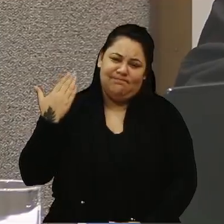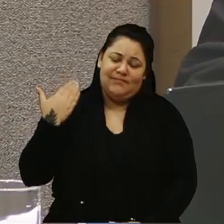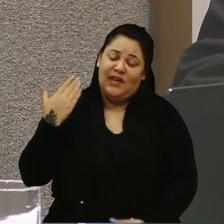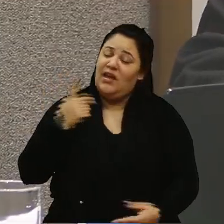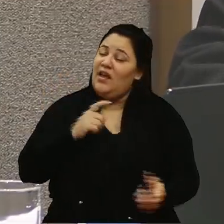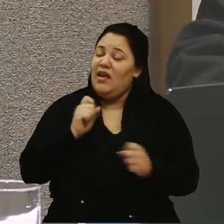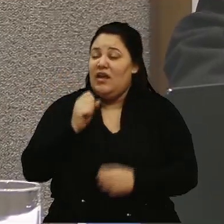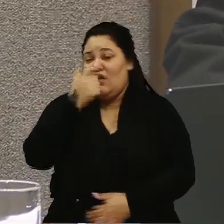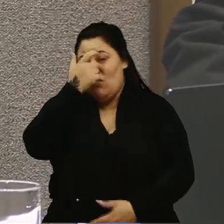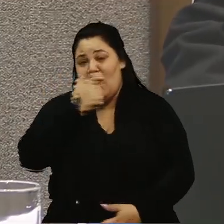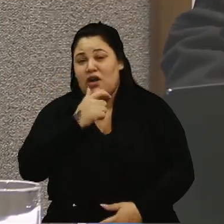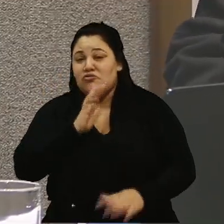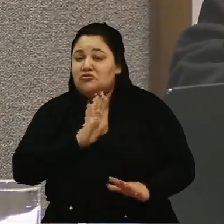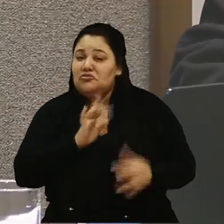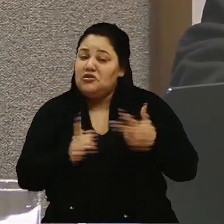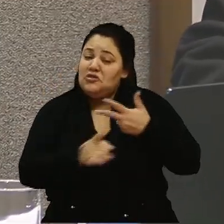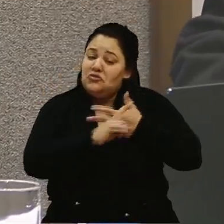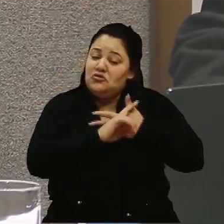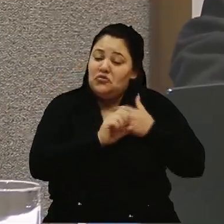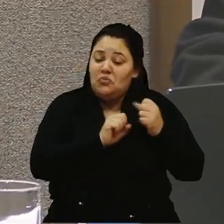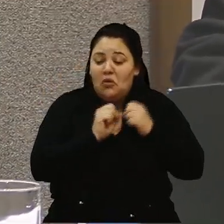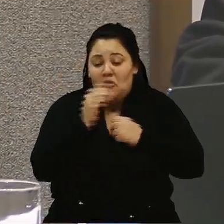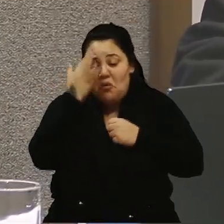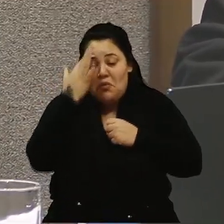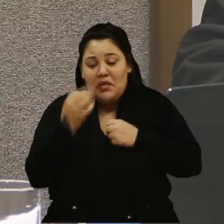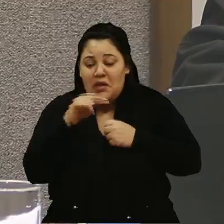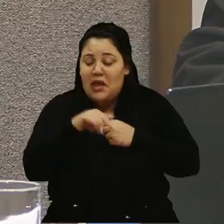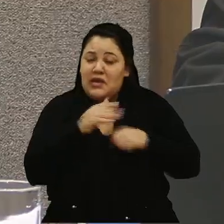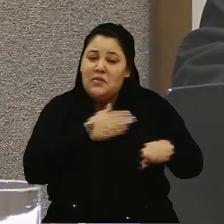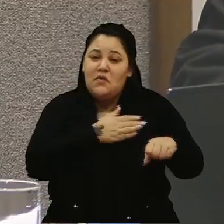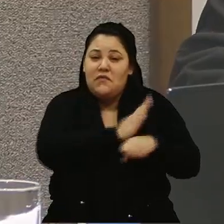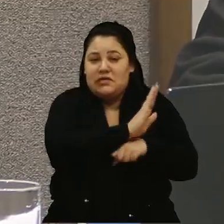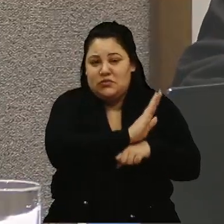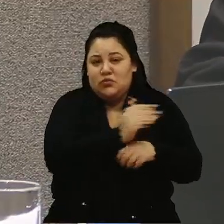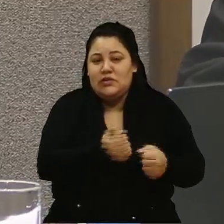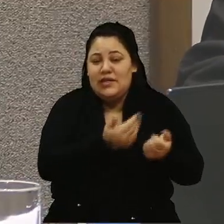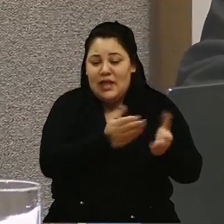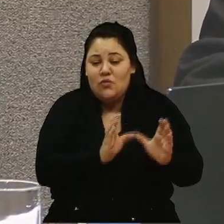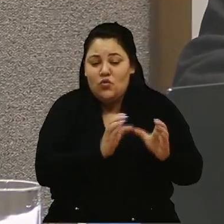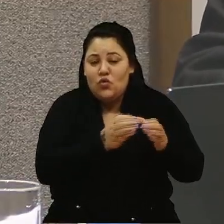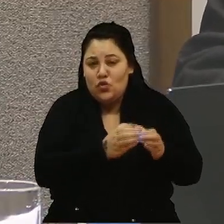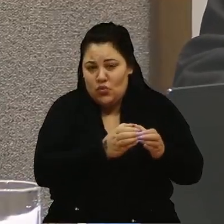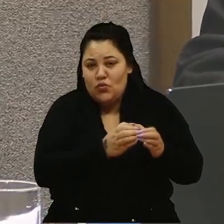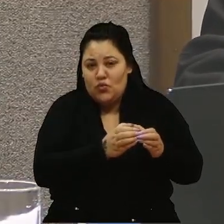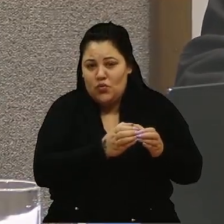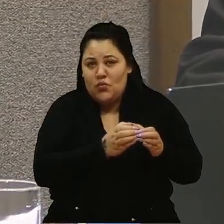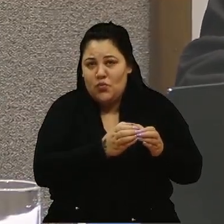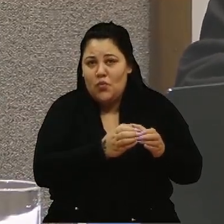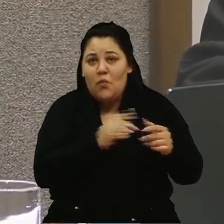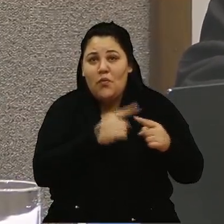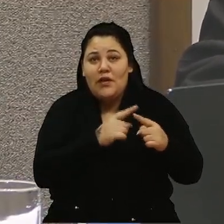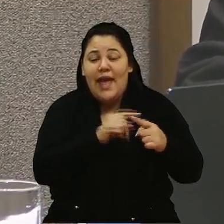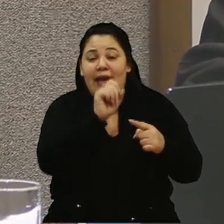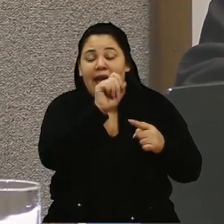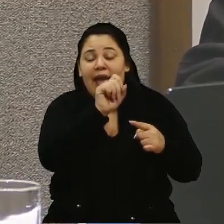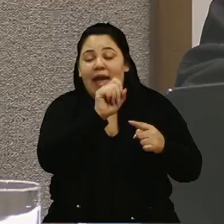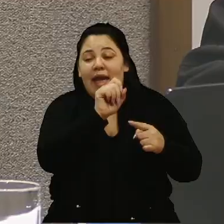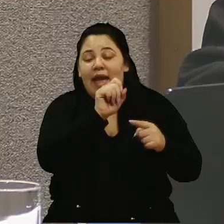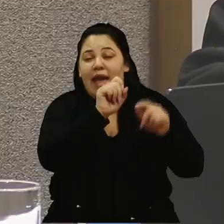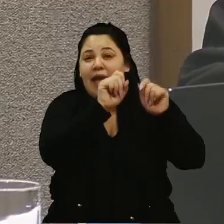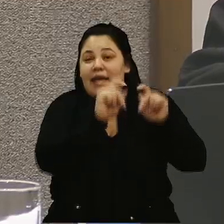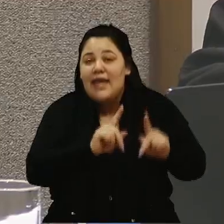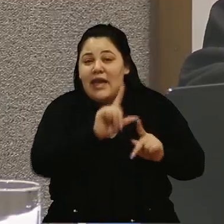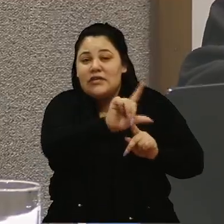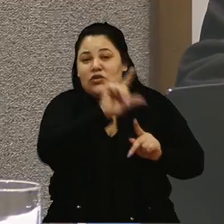possa interpretar de que essa autorização dada pelo Conselho, que é quem define a utilização do recurso